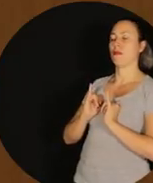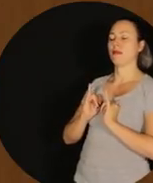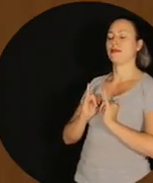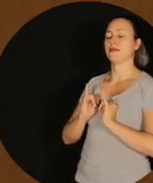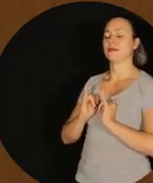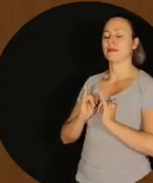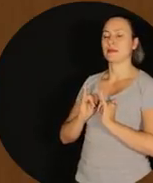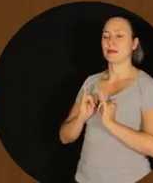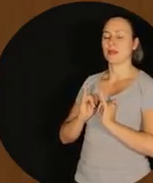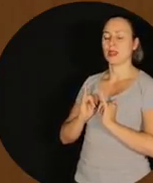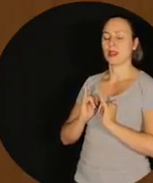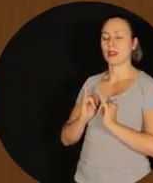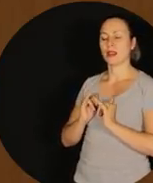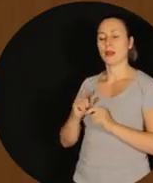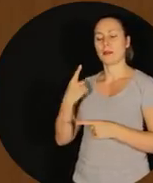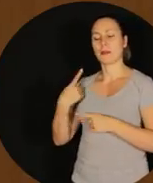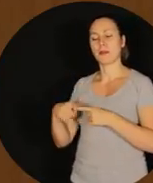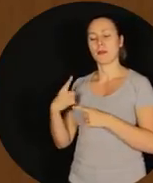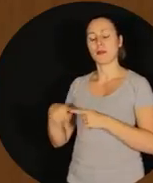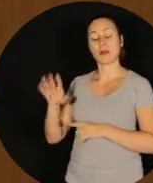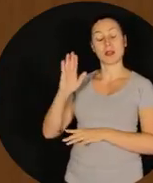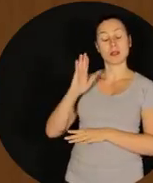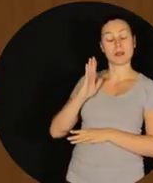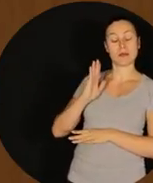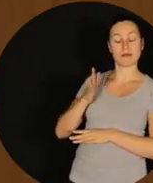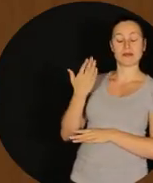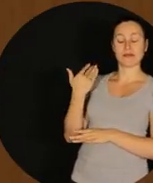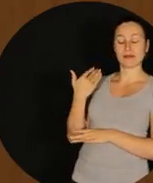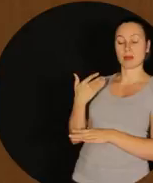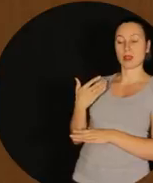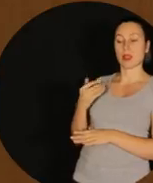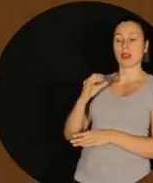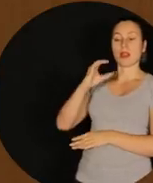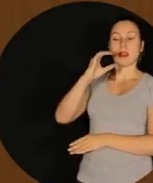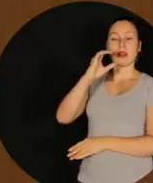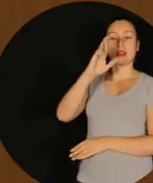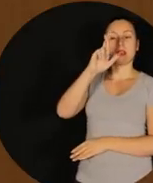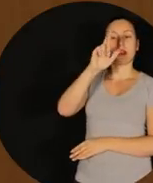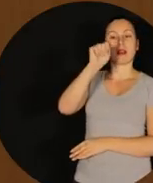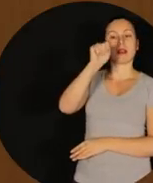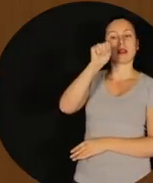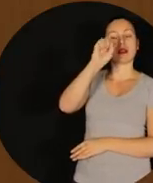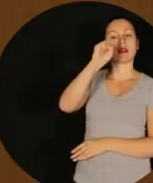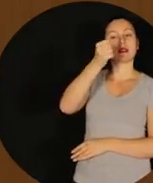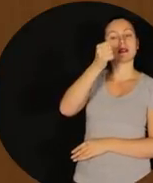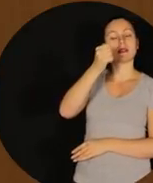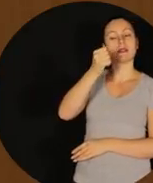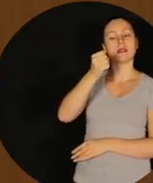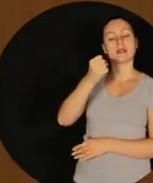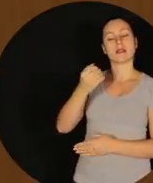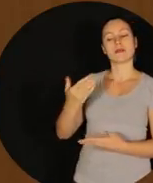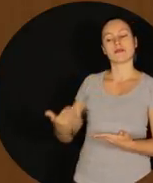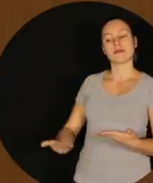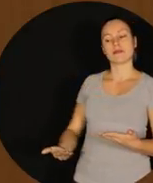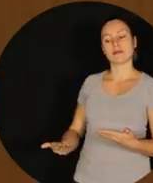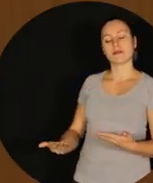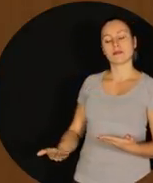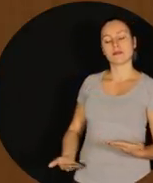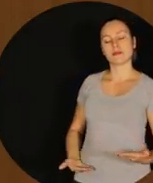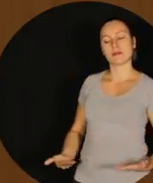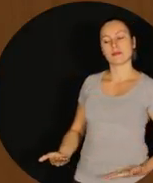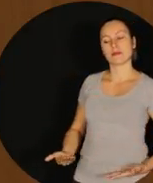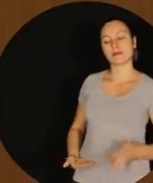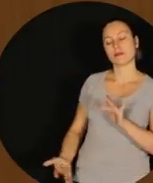e já tendo alguns problemas e, através do CRAS, eu cheguei ao serviço de convivência